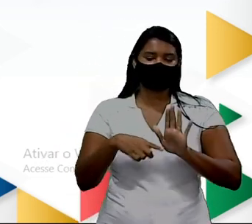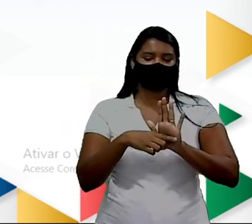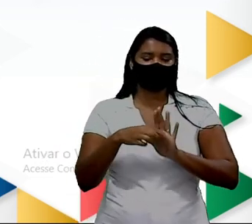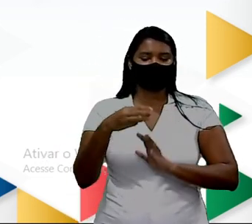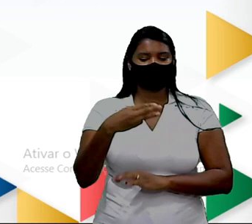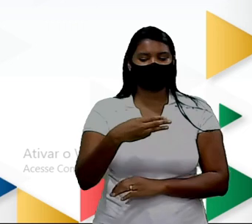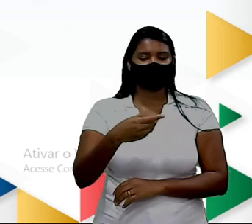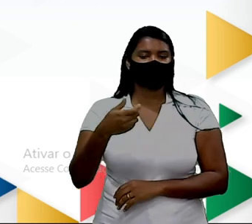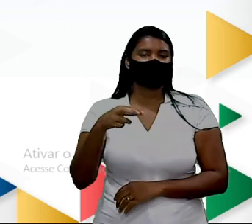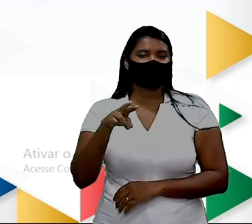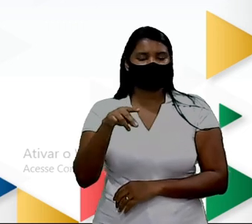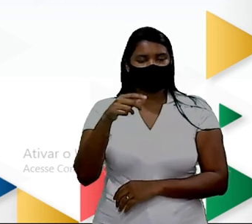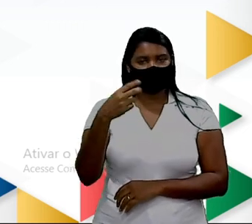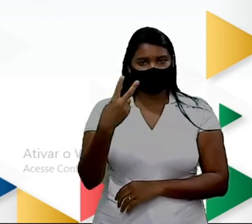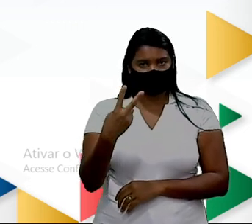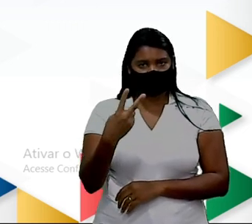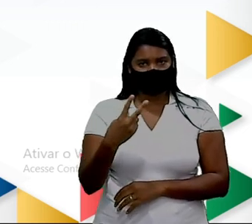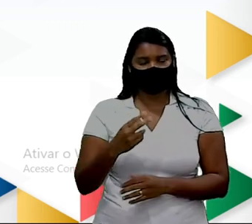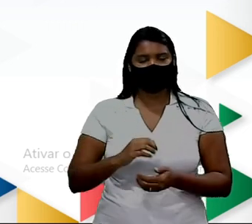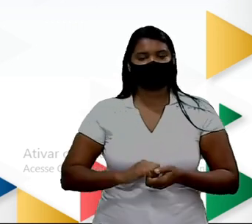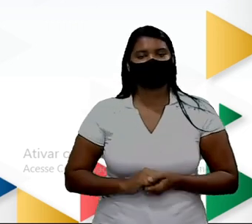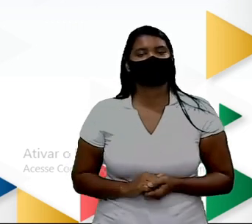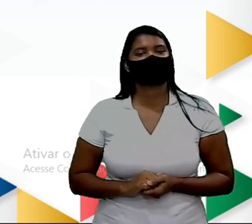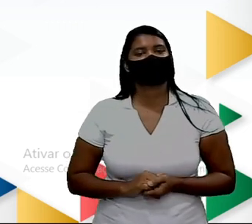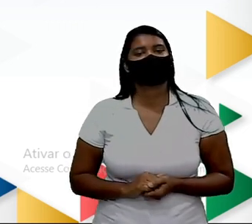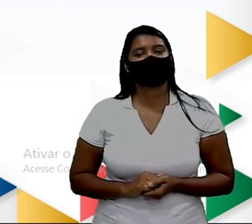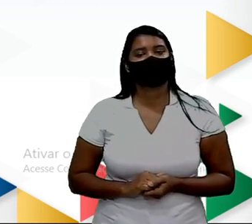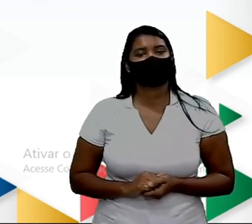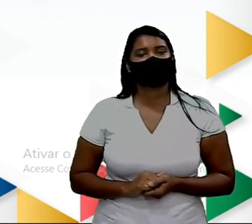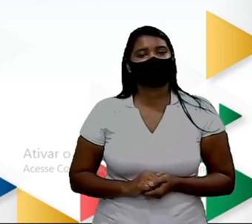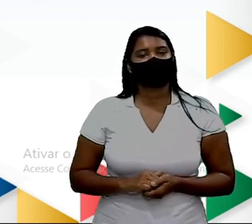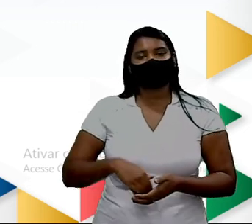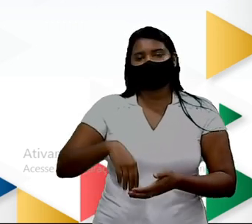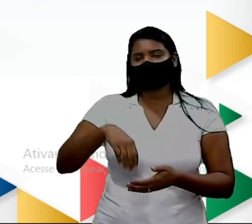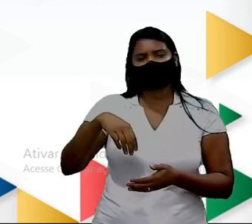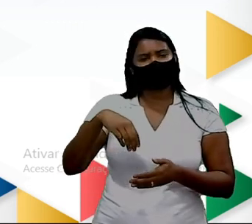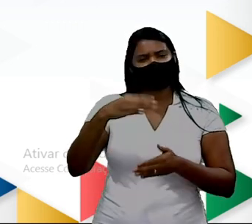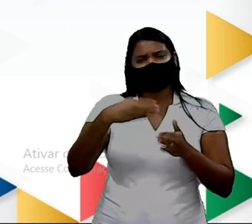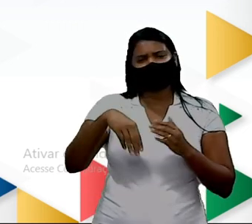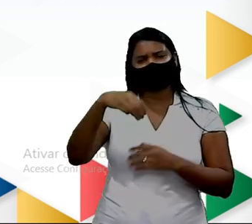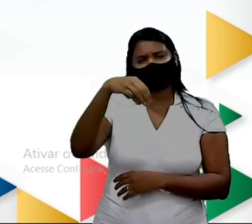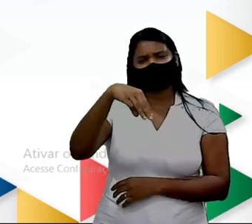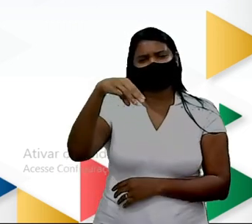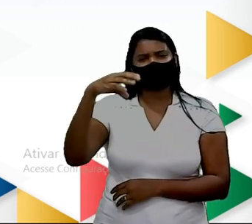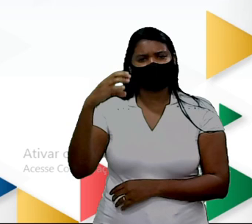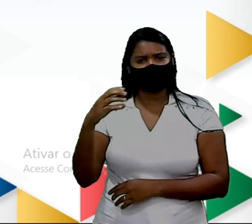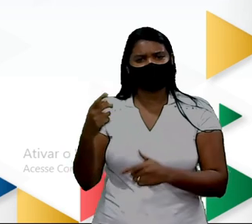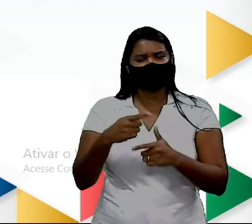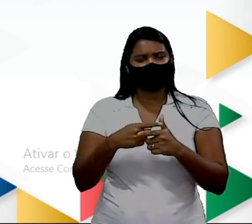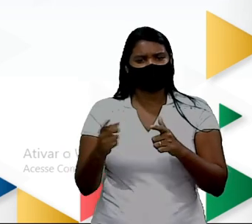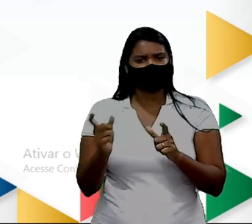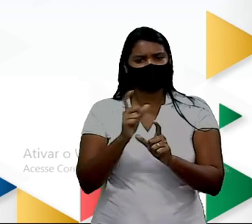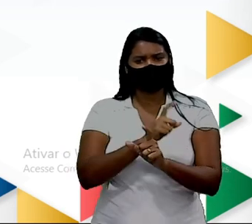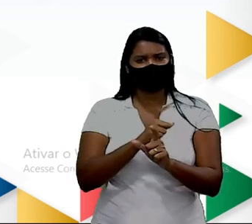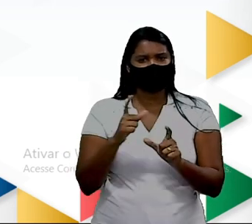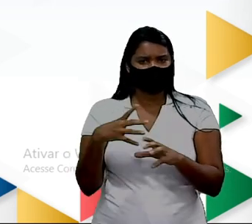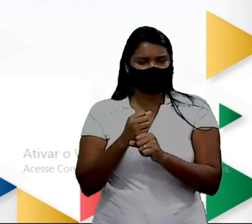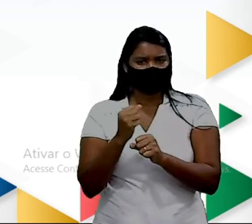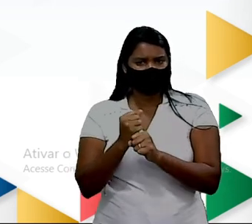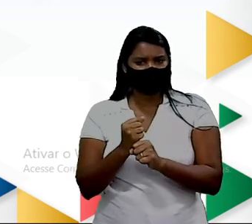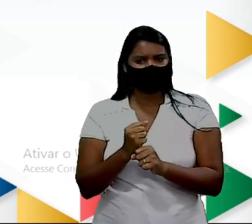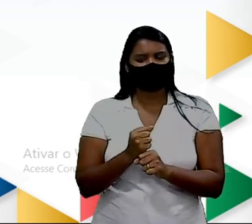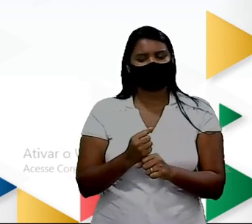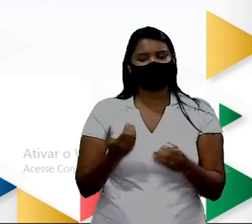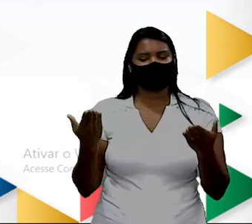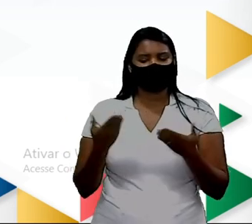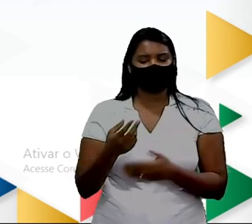2x igual a 2. Passa, nem precisava do MMC, tá vendo? Passa esse 2 que está dividindo para o outro lado, multiplicando. Aí vai